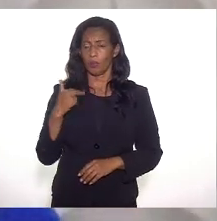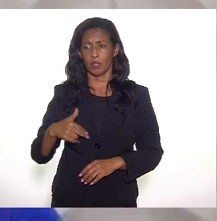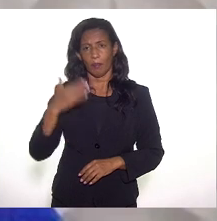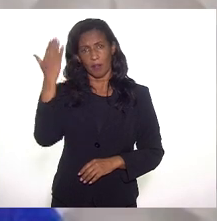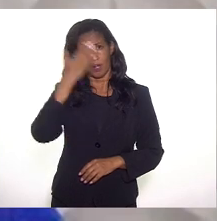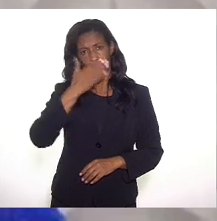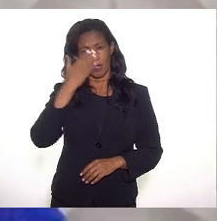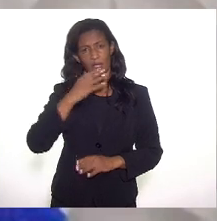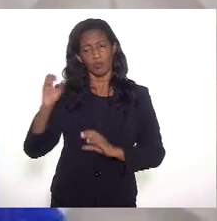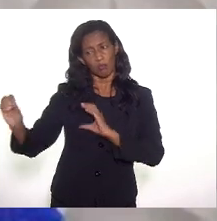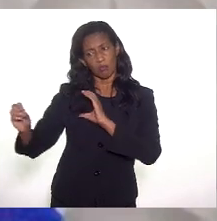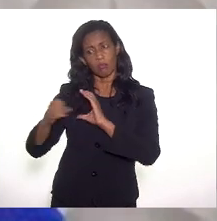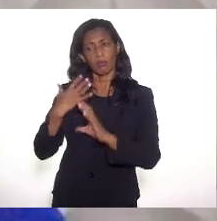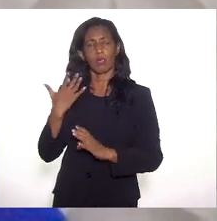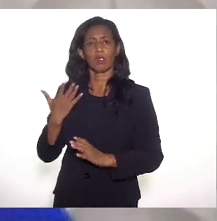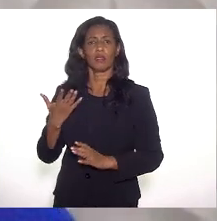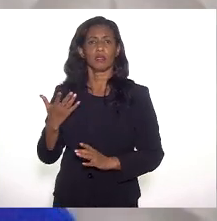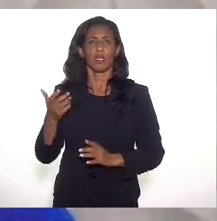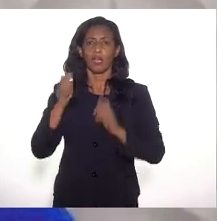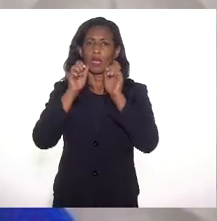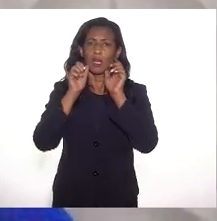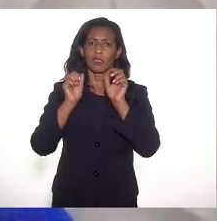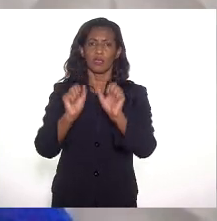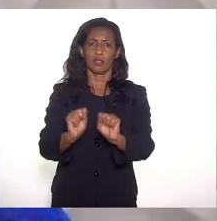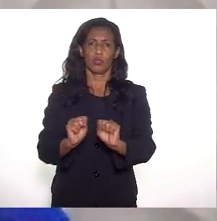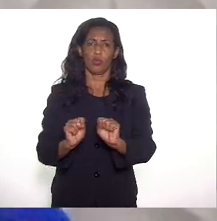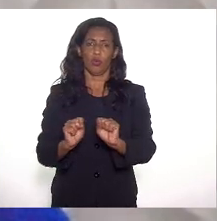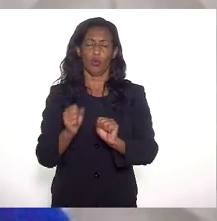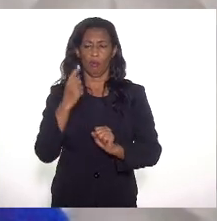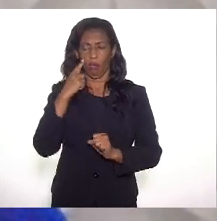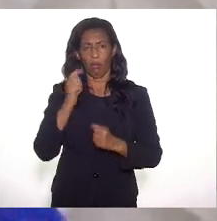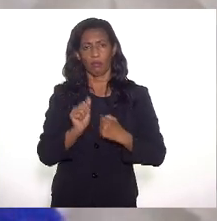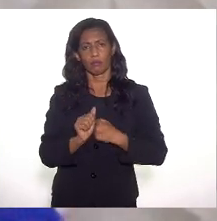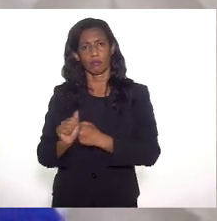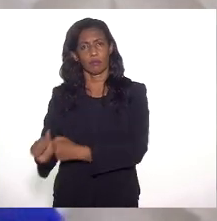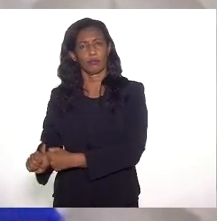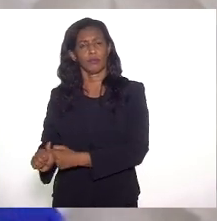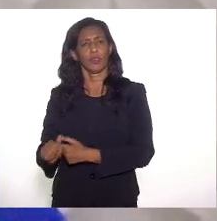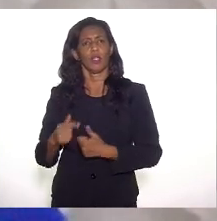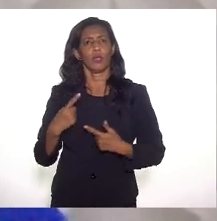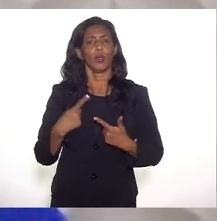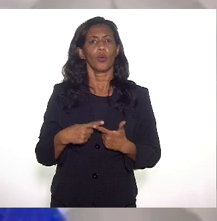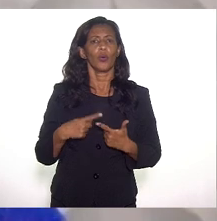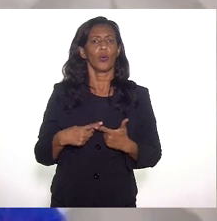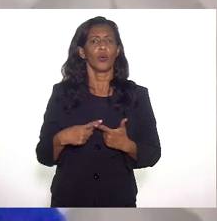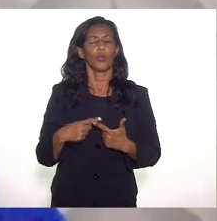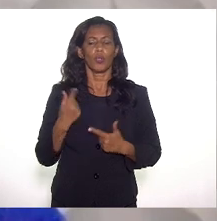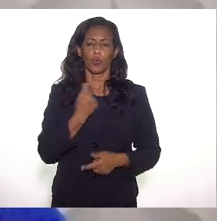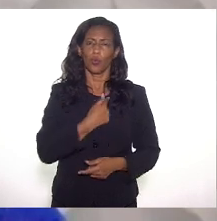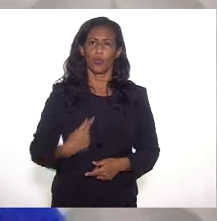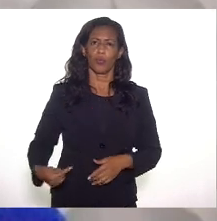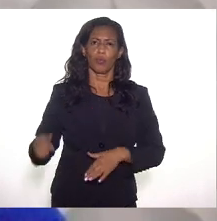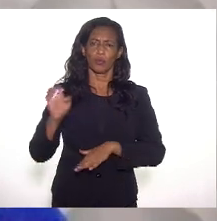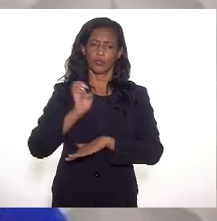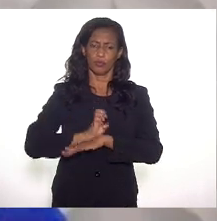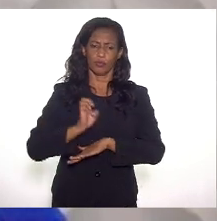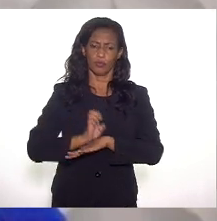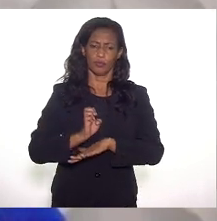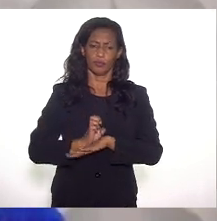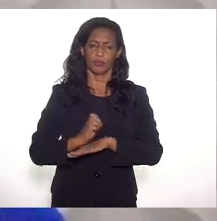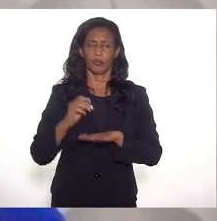presentes, mandassem a sua assessoria para acompanhar, sobretudo que recentemente o governo do estado